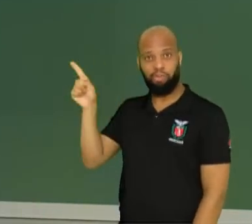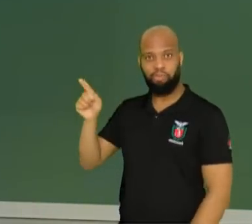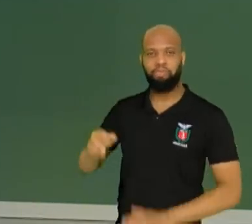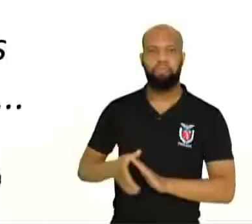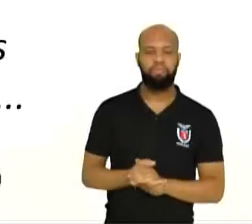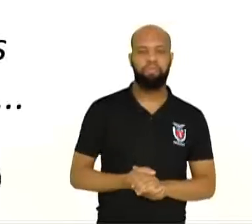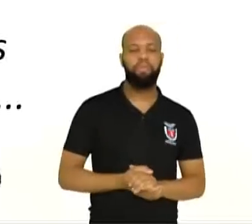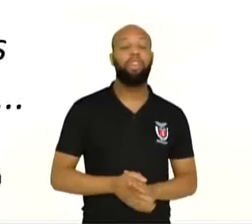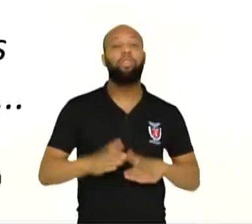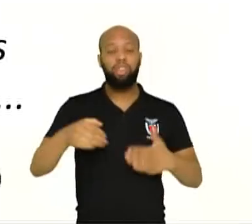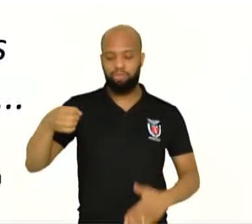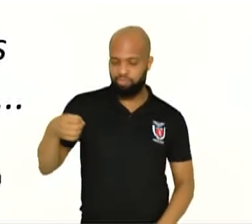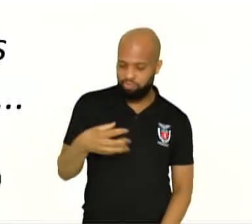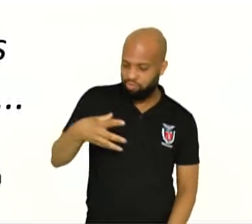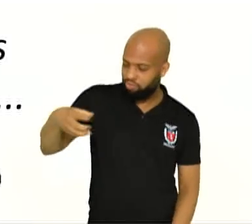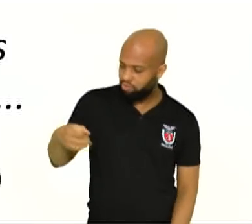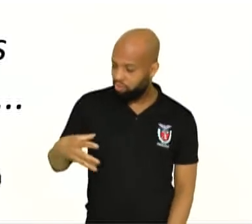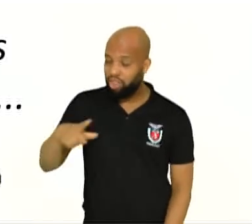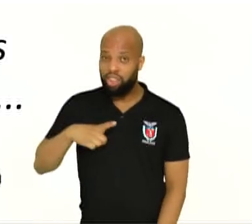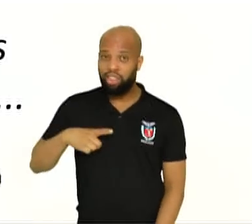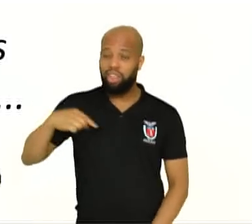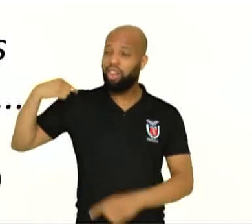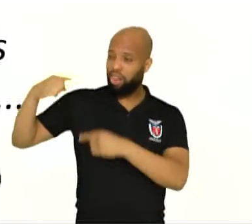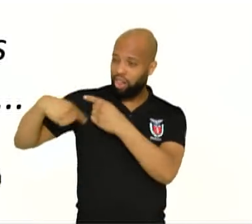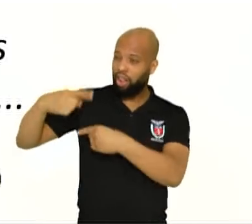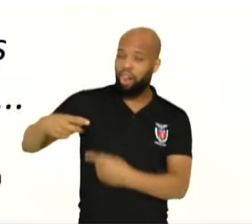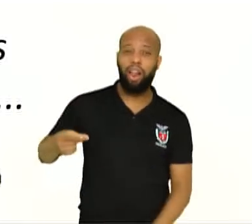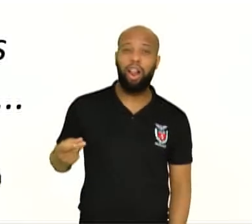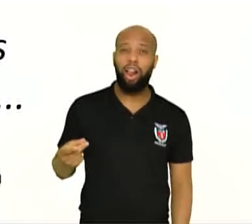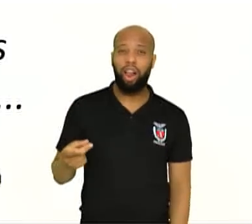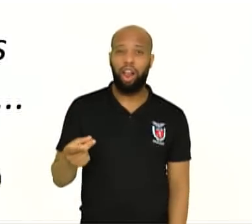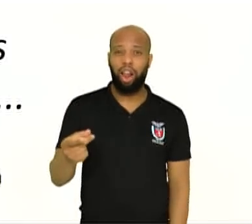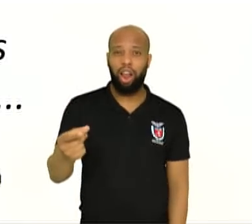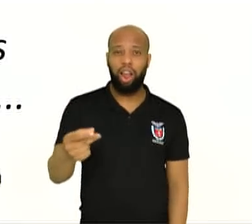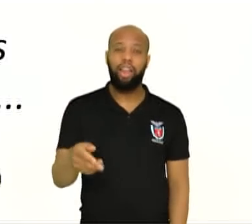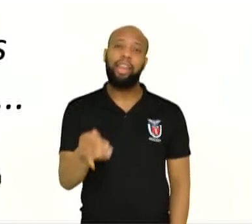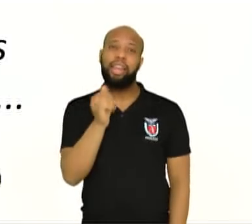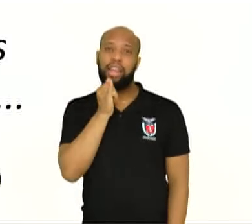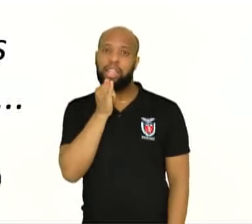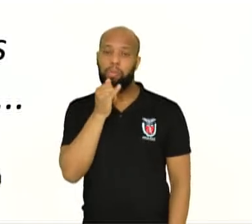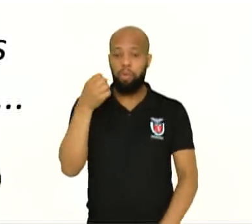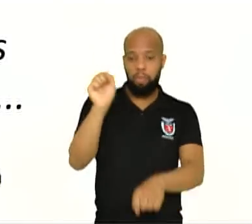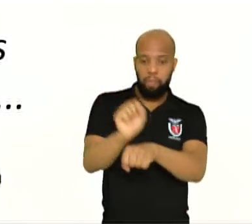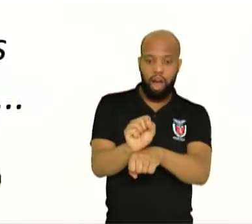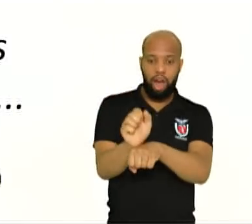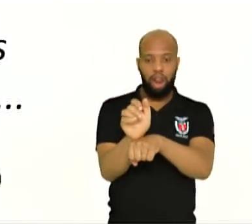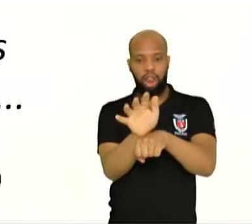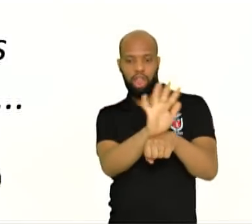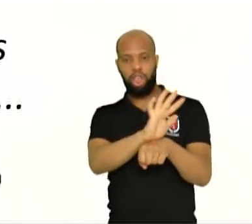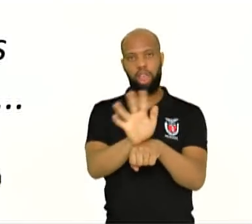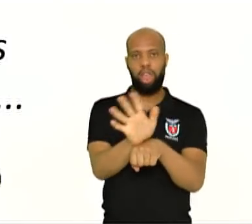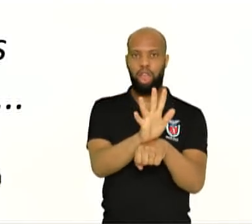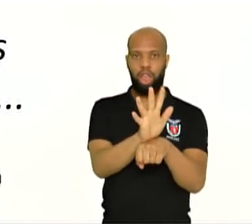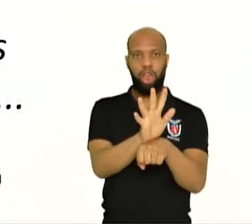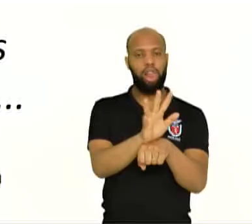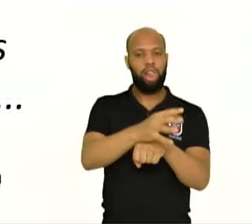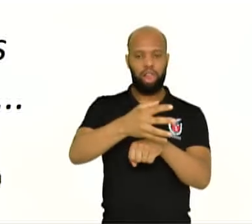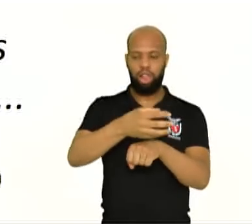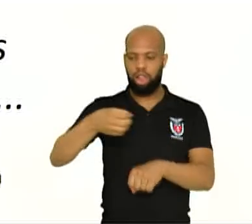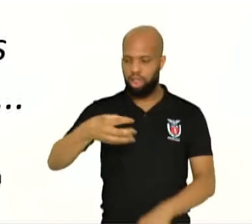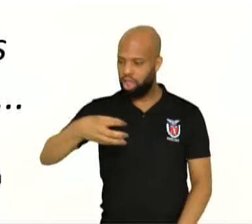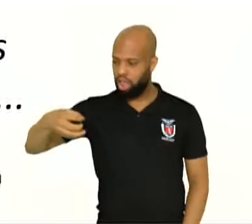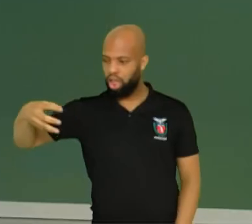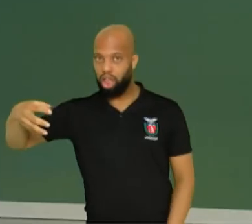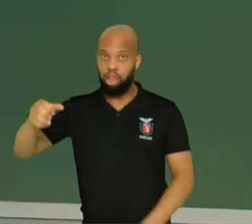Essa água-viva, ela fica fazendo infinitas vezes o processo de alternância de gerações. Ela só morre se